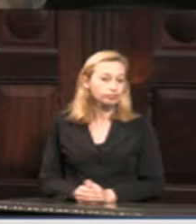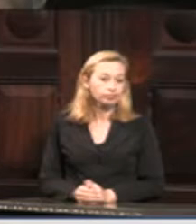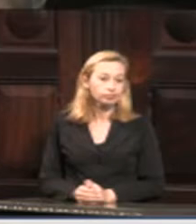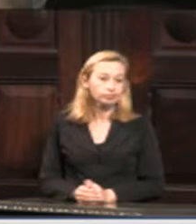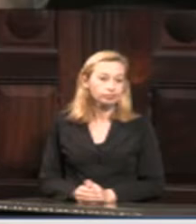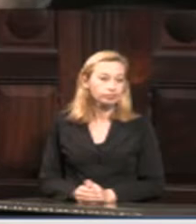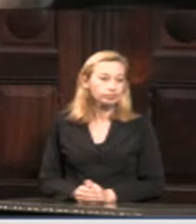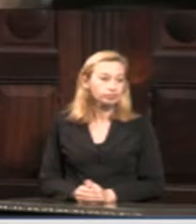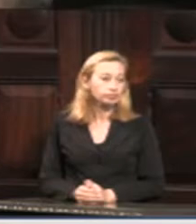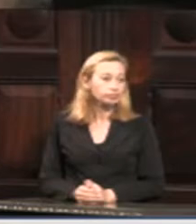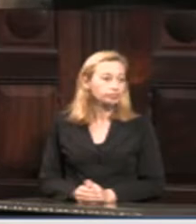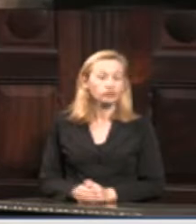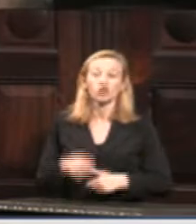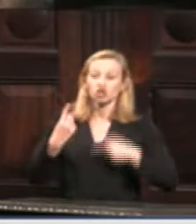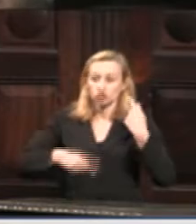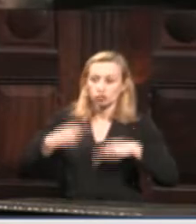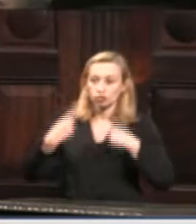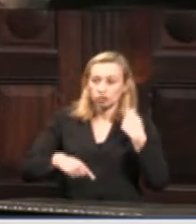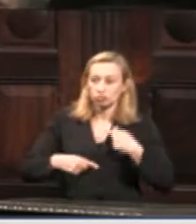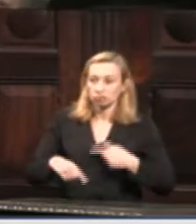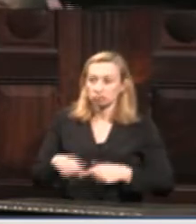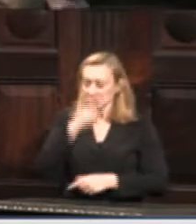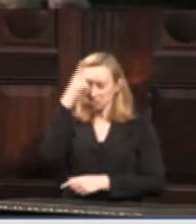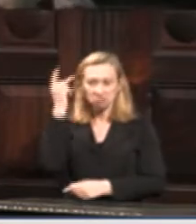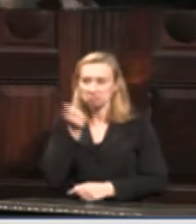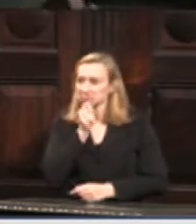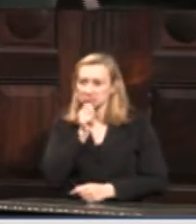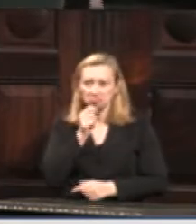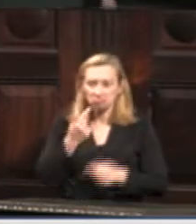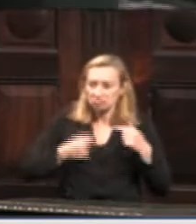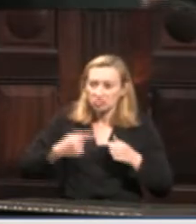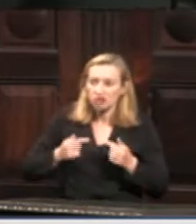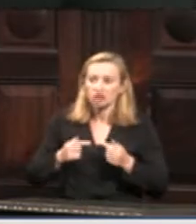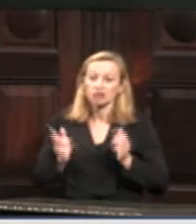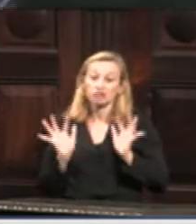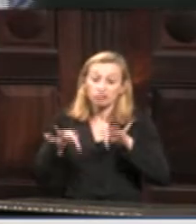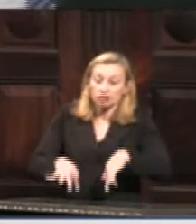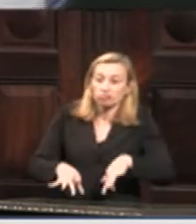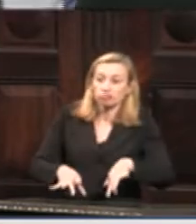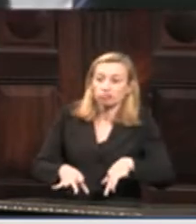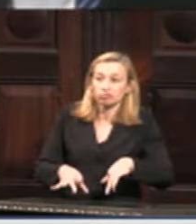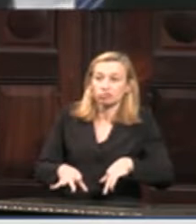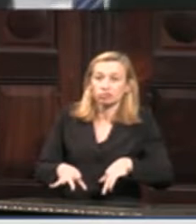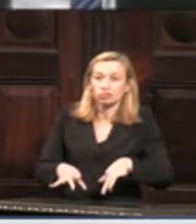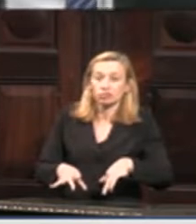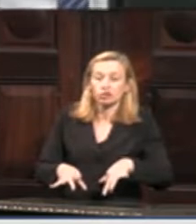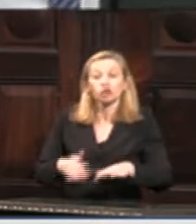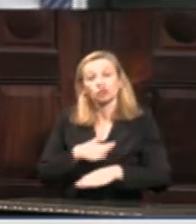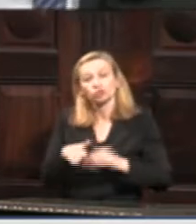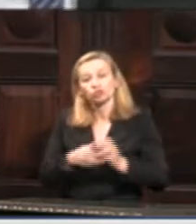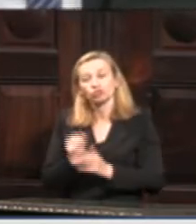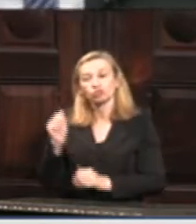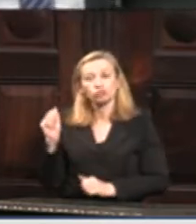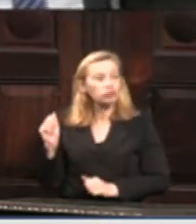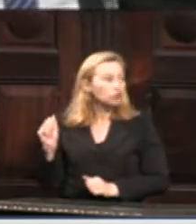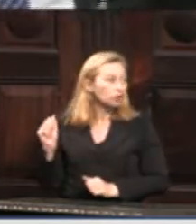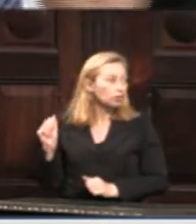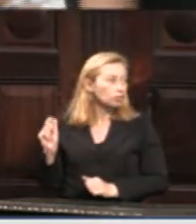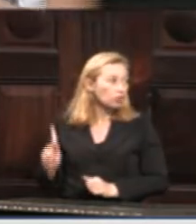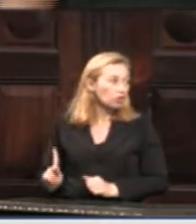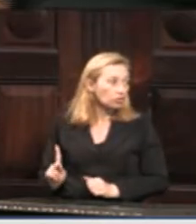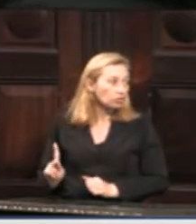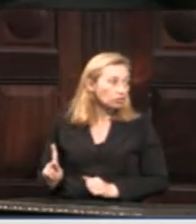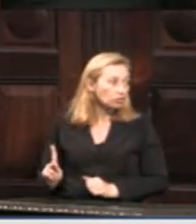Com os pareceres emitidos em discussão, não havendo quem queira discutir, encerrada a discussão, os senhores que aprovam isso como